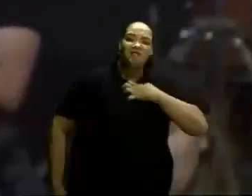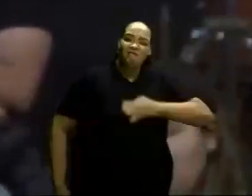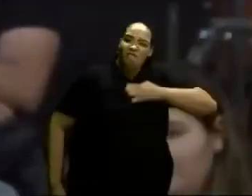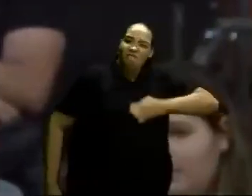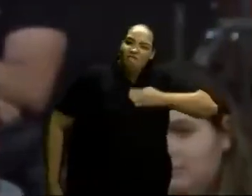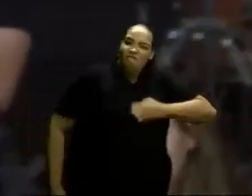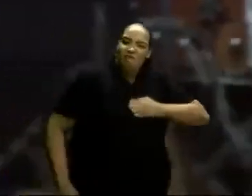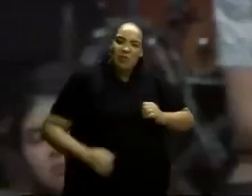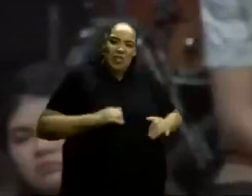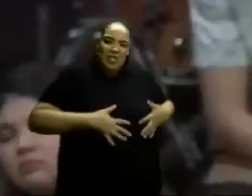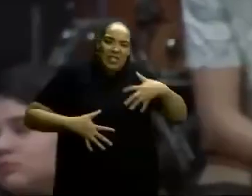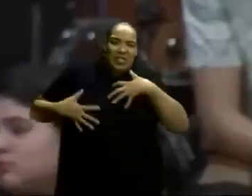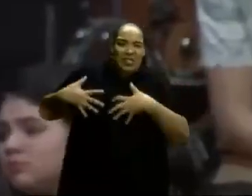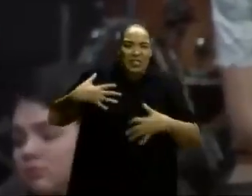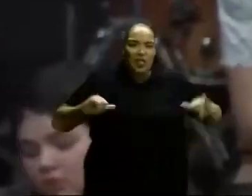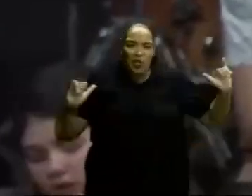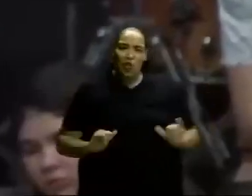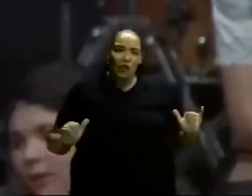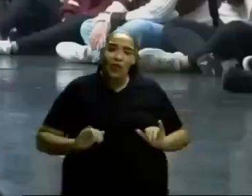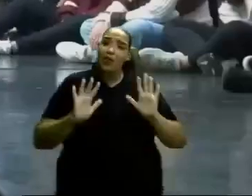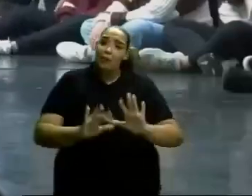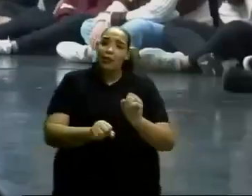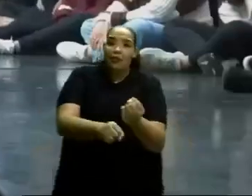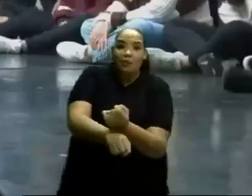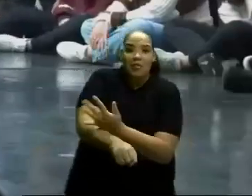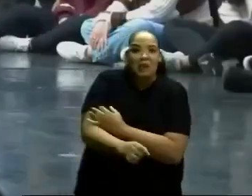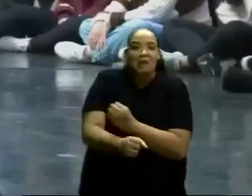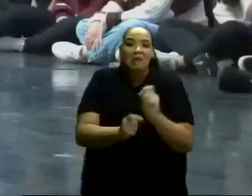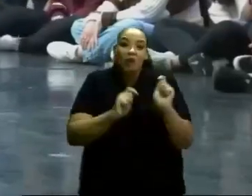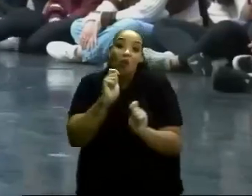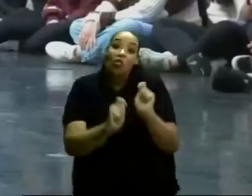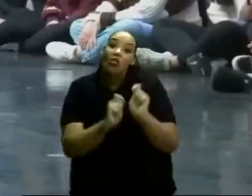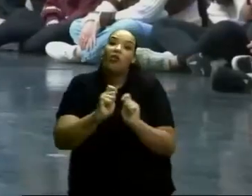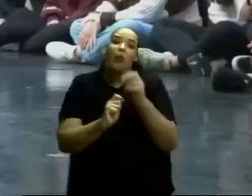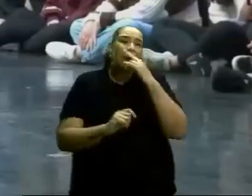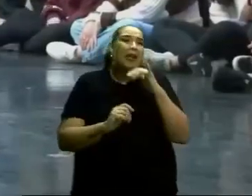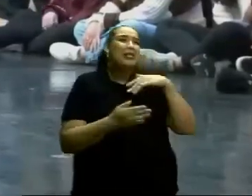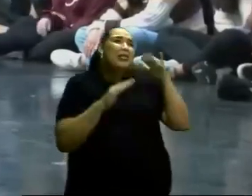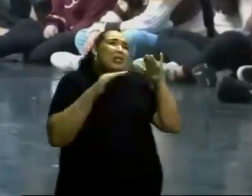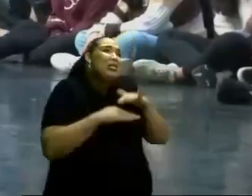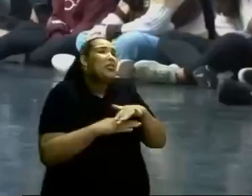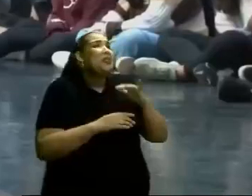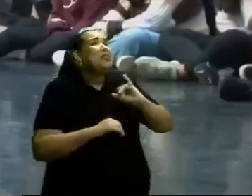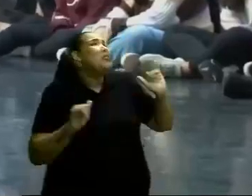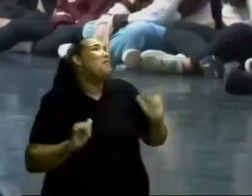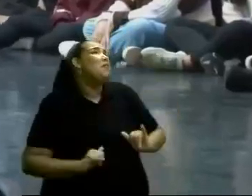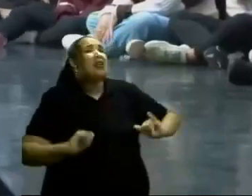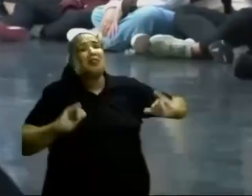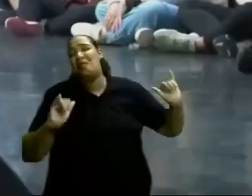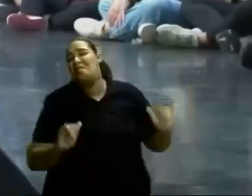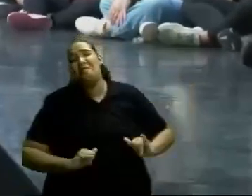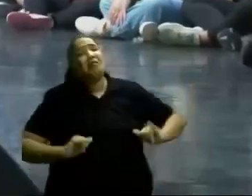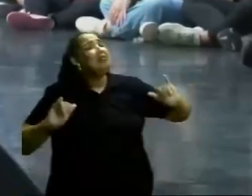mais que esteja doído. Tem gente aqui que está querendo se colocar na posição do sofredor e dizer: eu estou sofrendo e não posso fazer